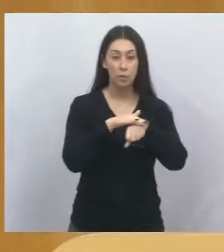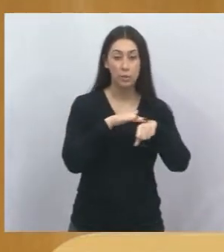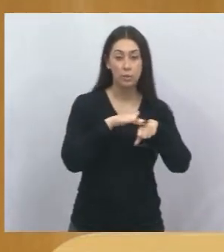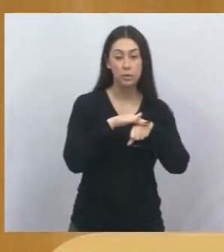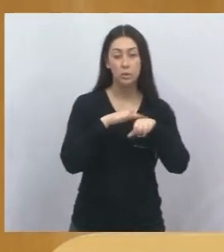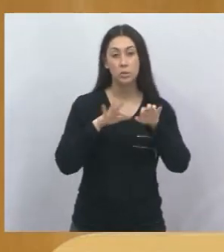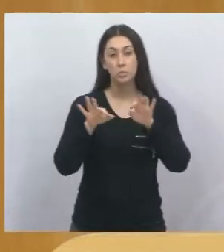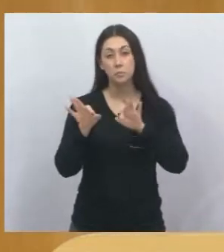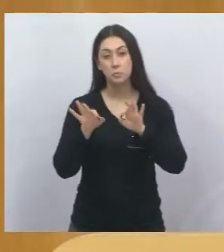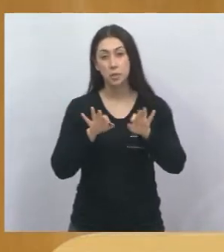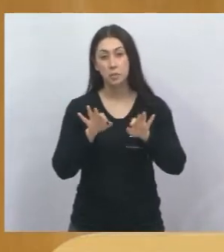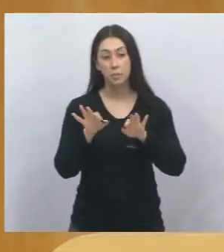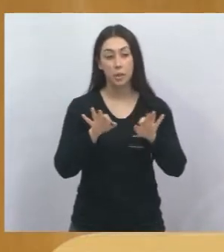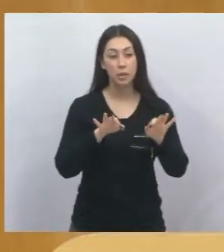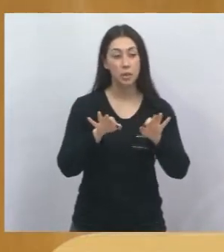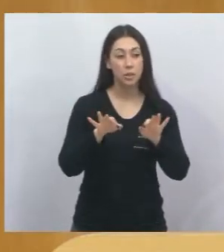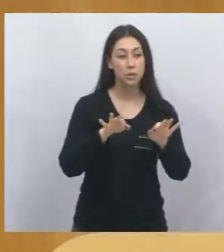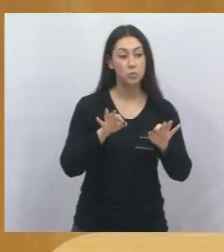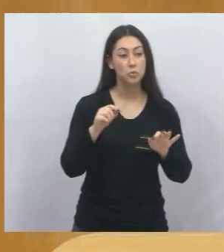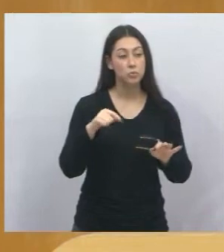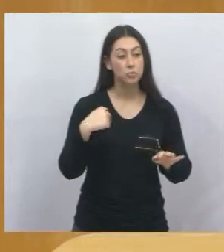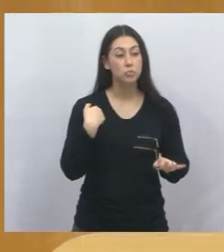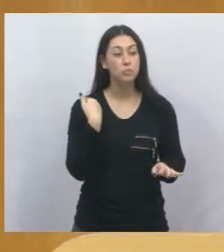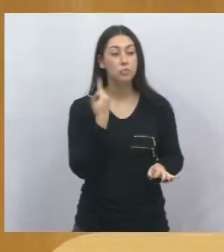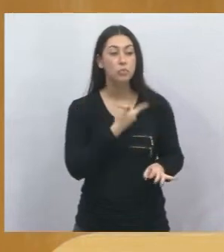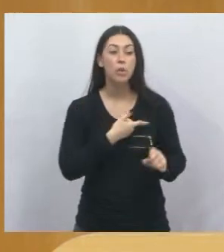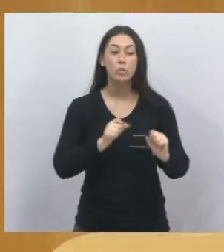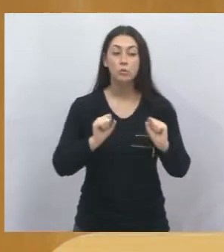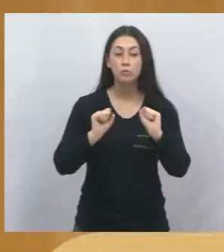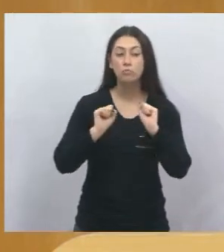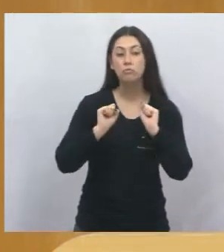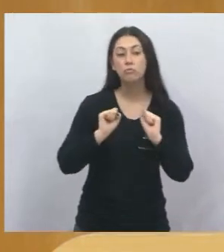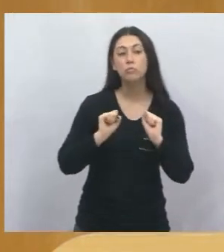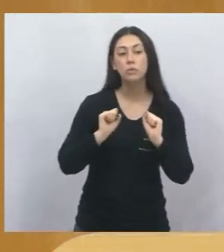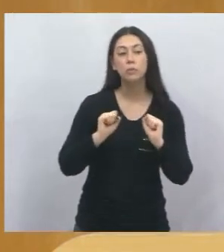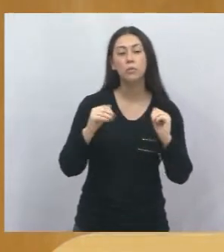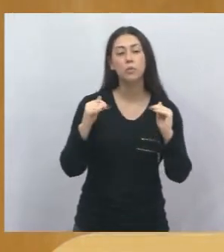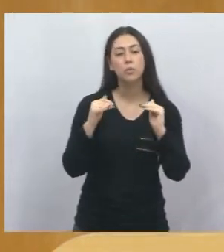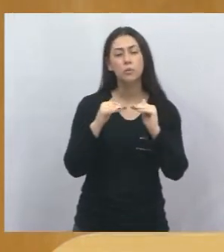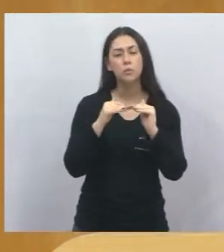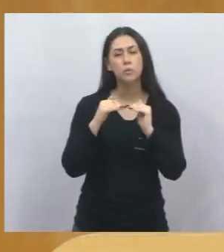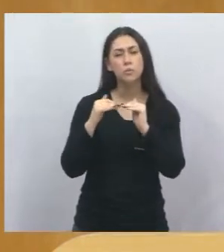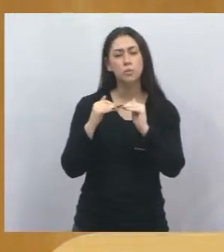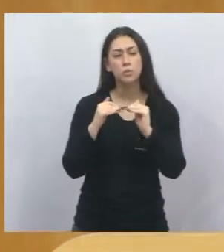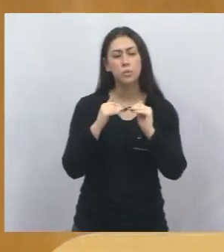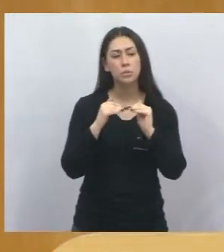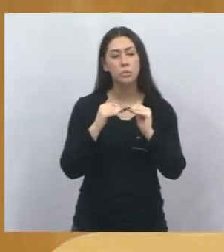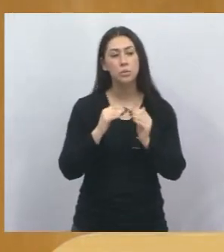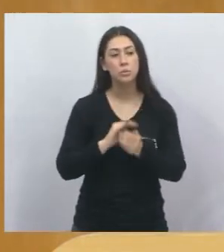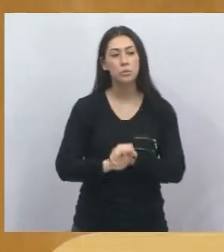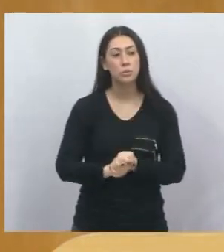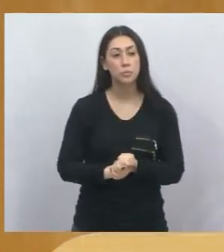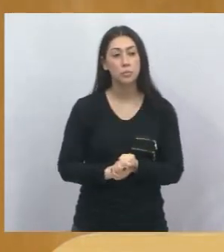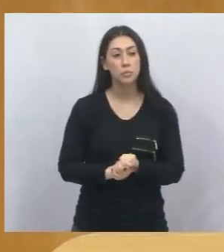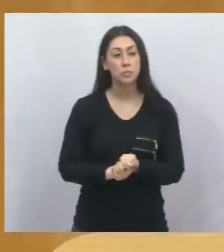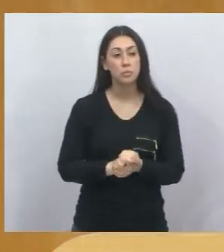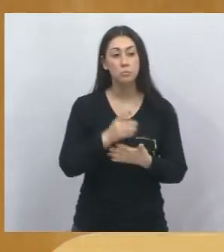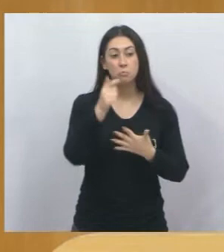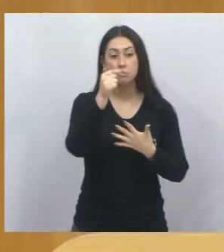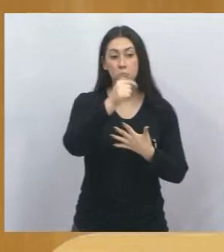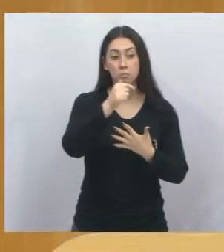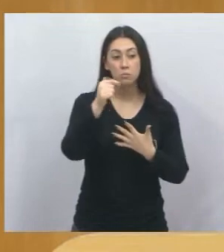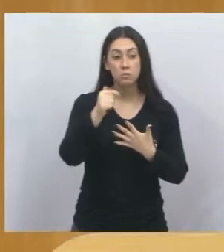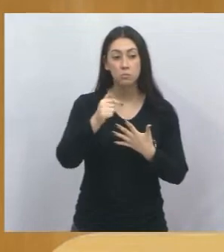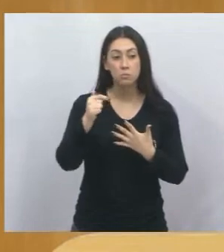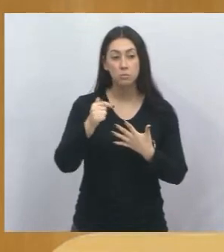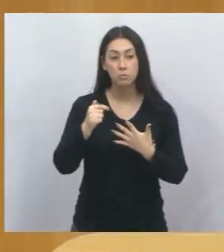construções, nós pudemos chegar a um consenso. Os